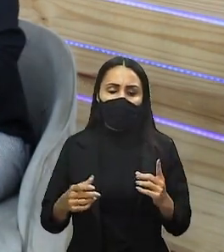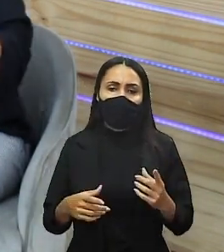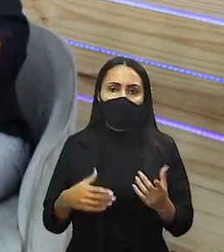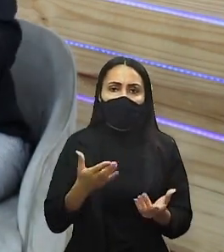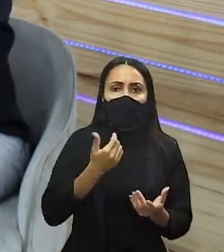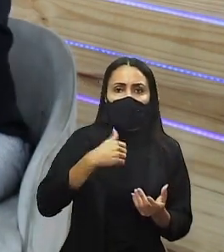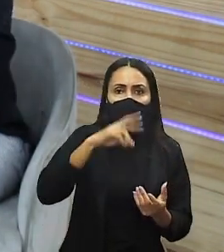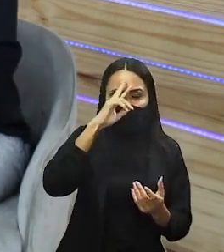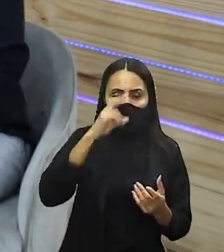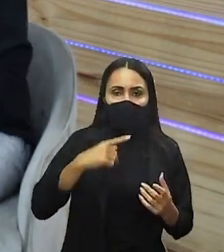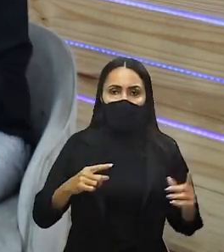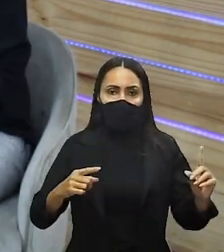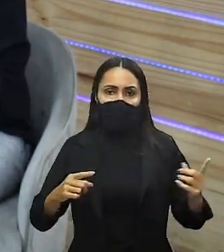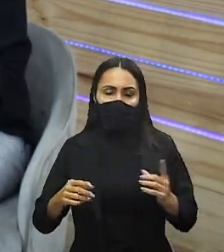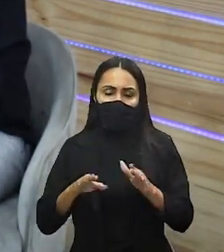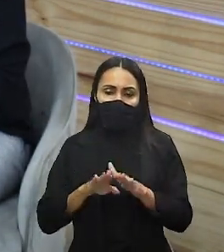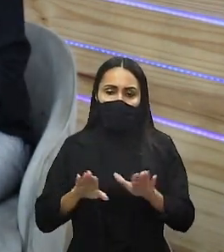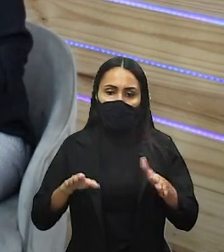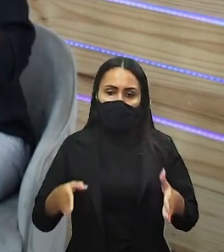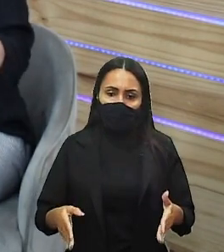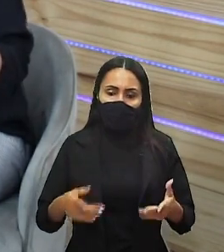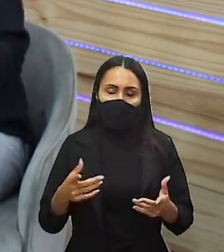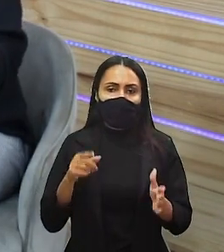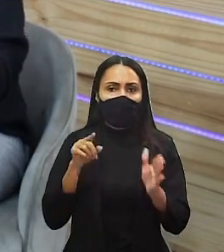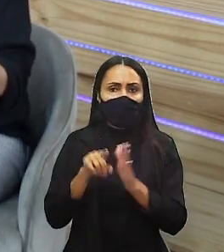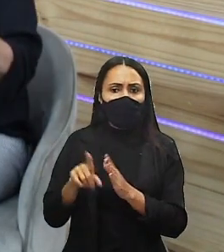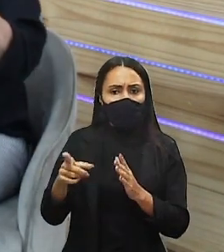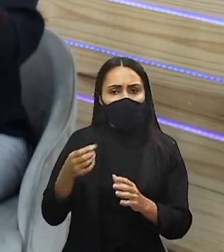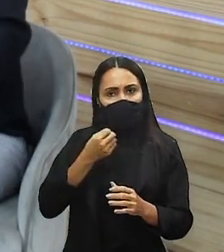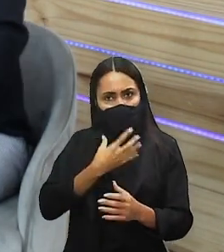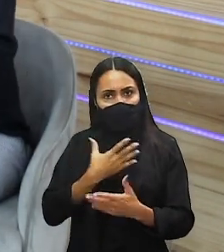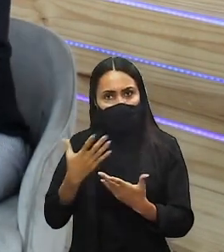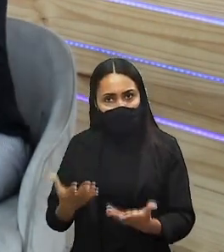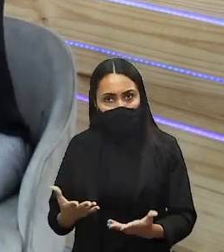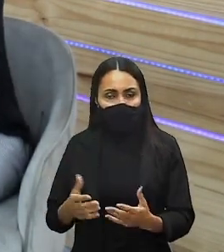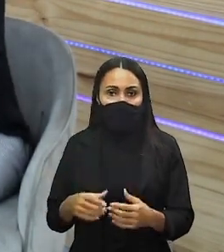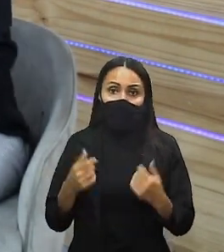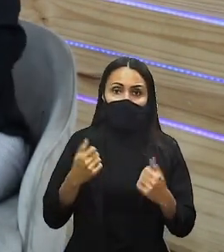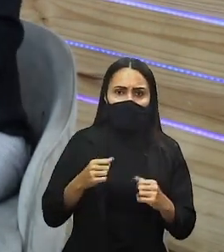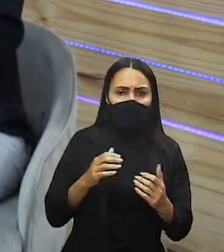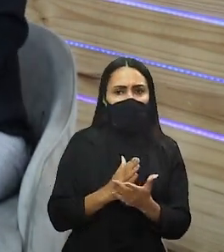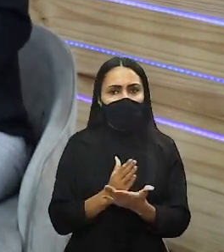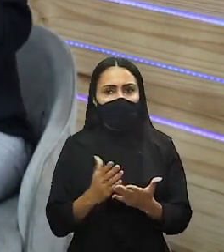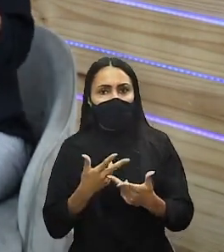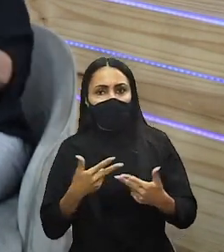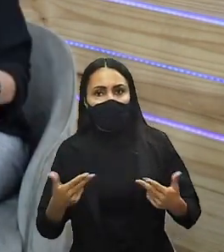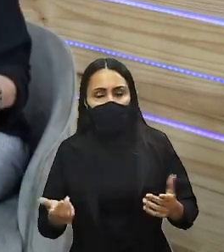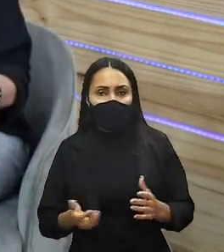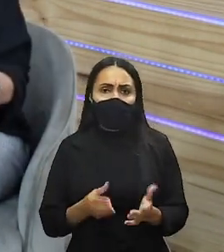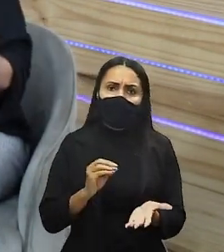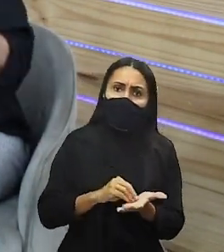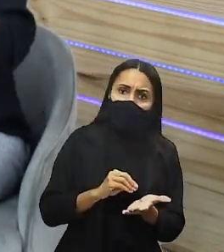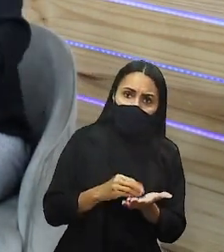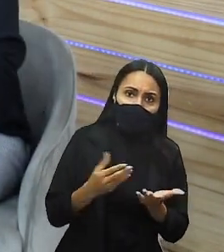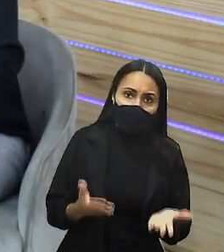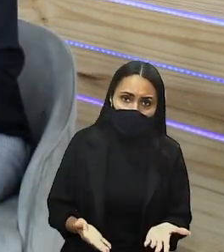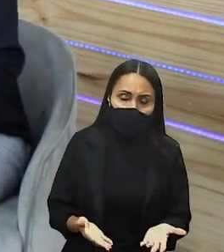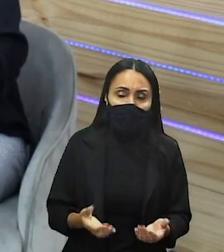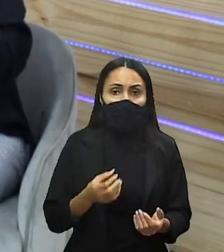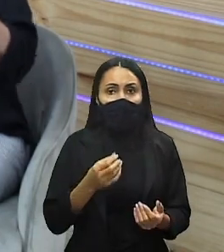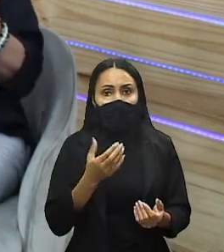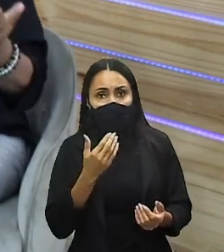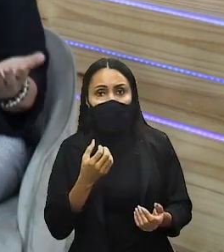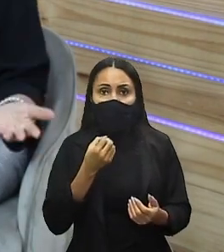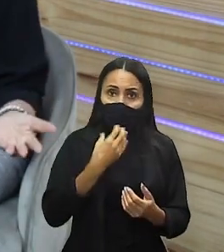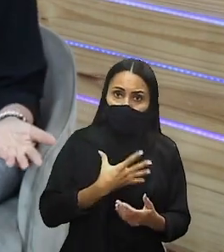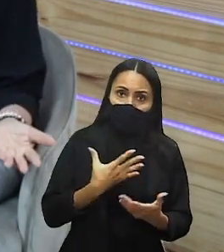e ela vem na mesa, a dona do restaurante vem à mesa e pergunta: você está bem? Vocês estão precisando de alguma coisa? Está faltando alguma coisa? A comida está boa? Vocês